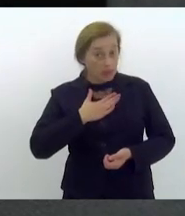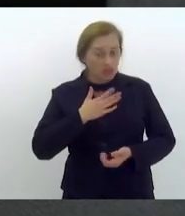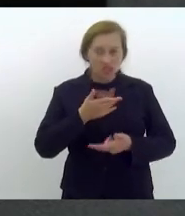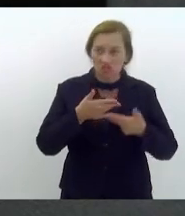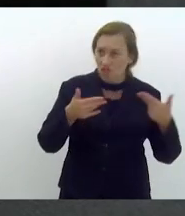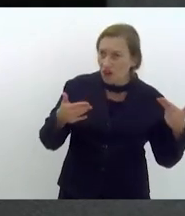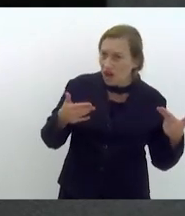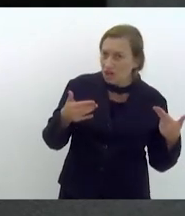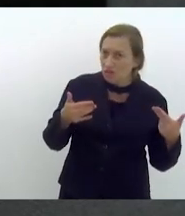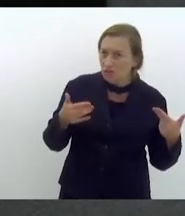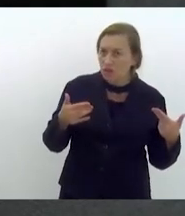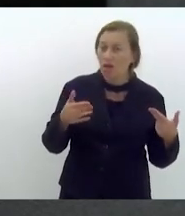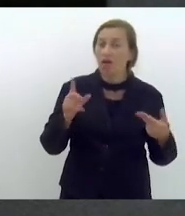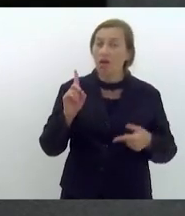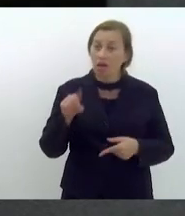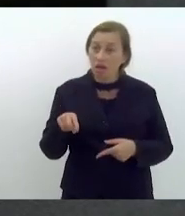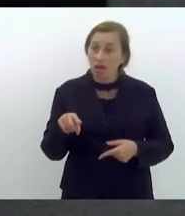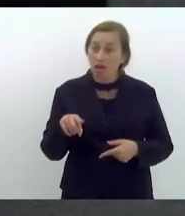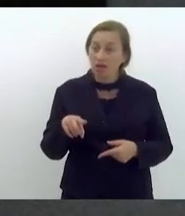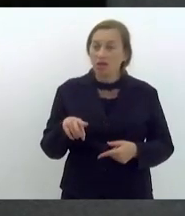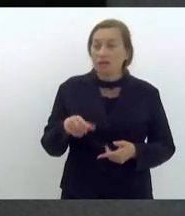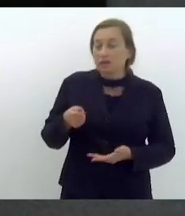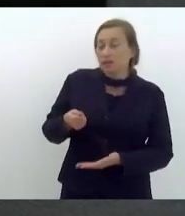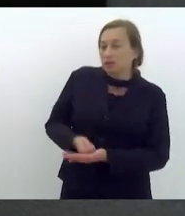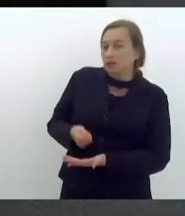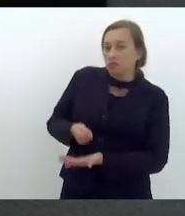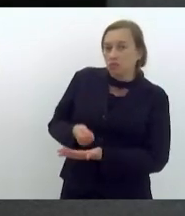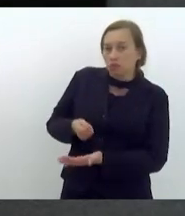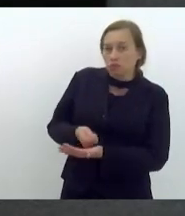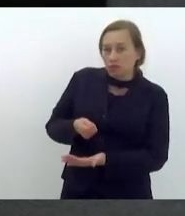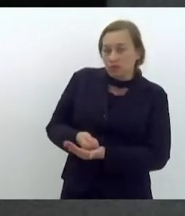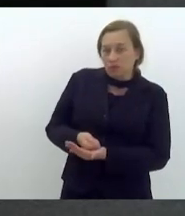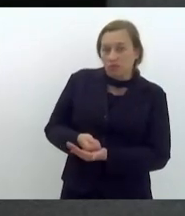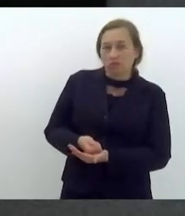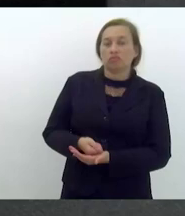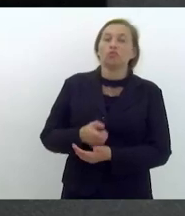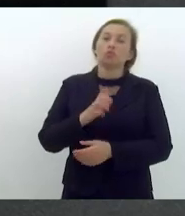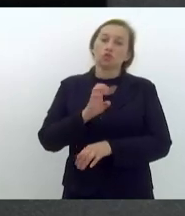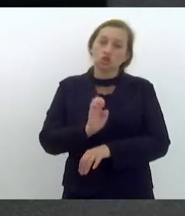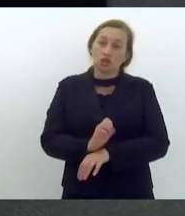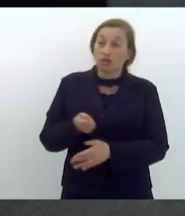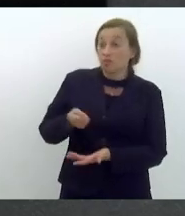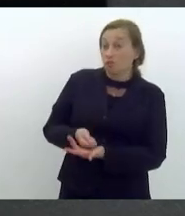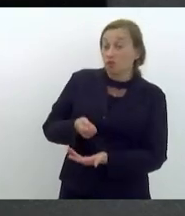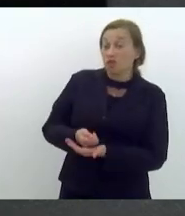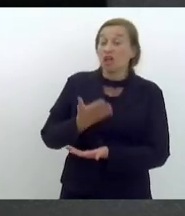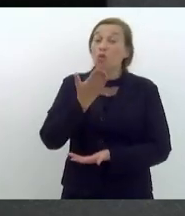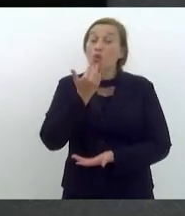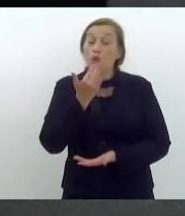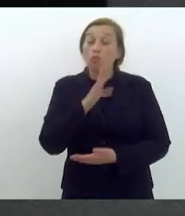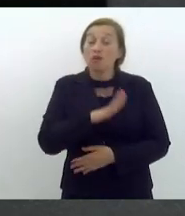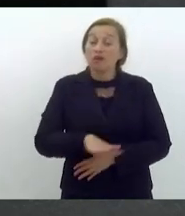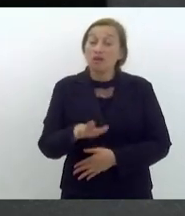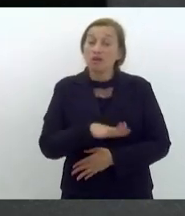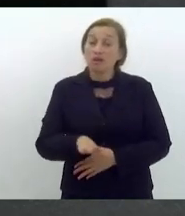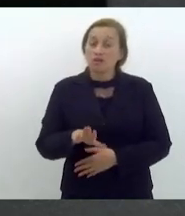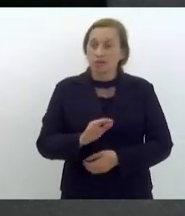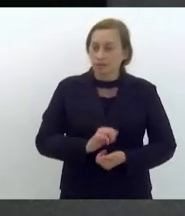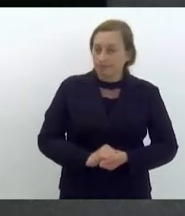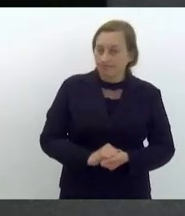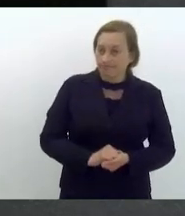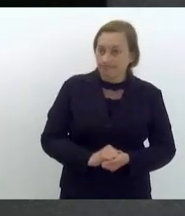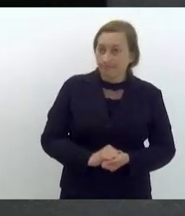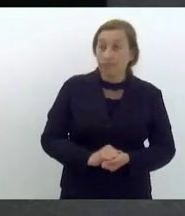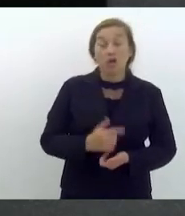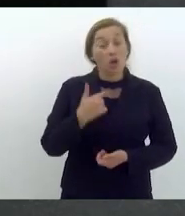de muitos é na imposição estatal isso que me pareceu